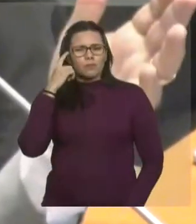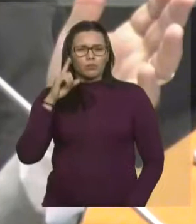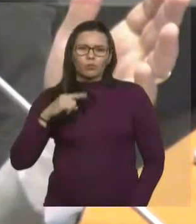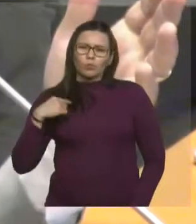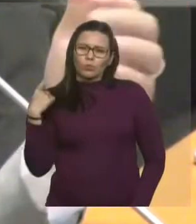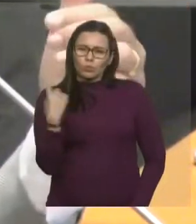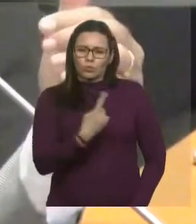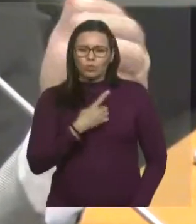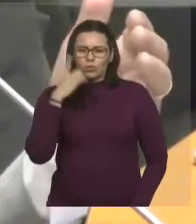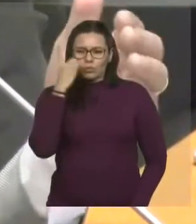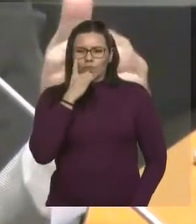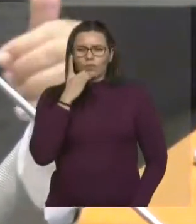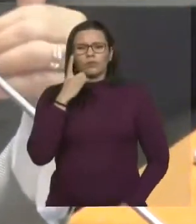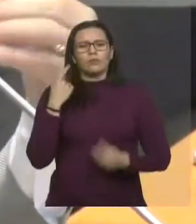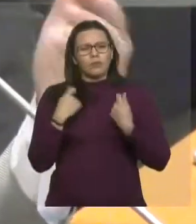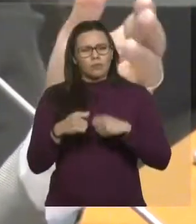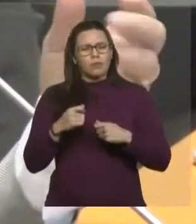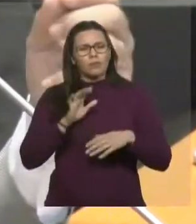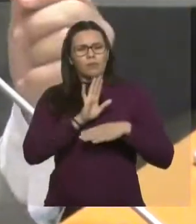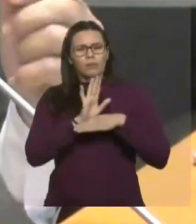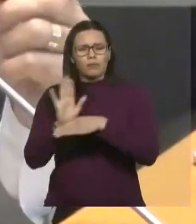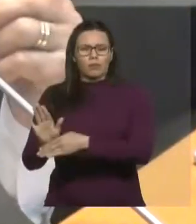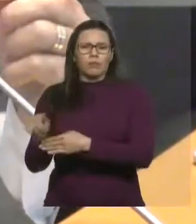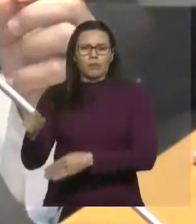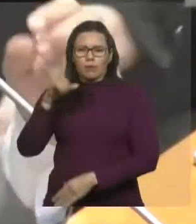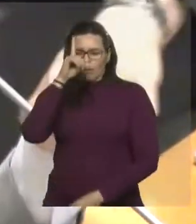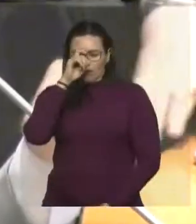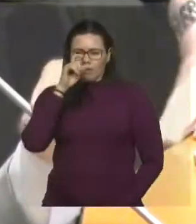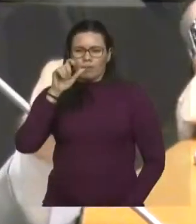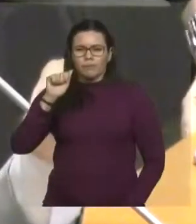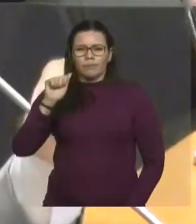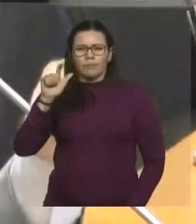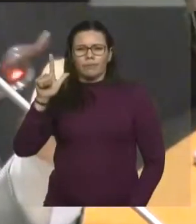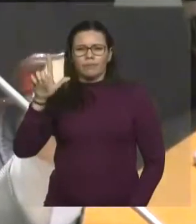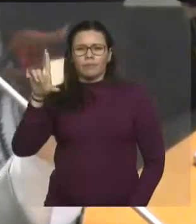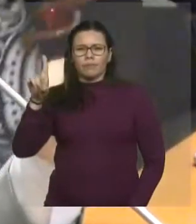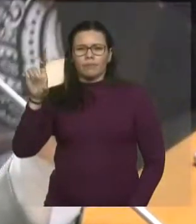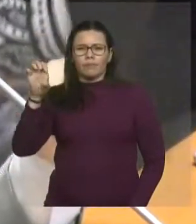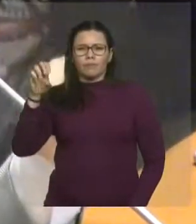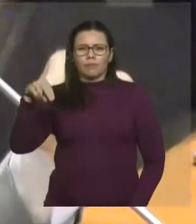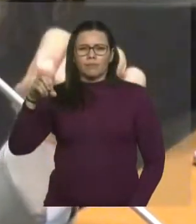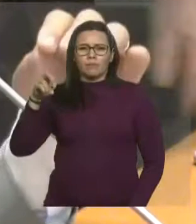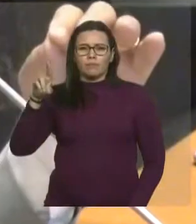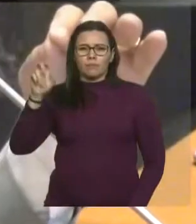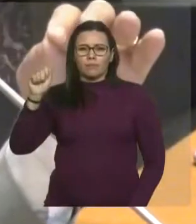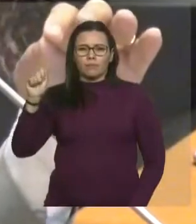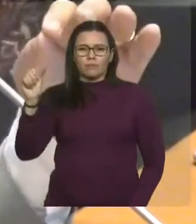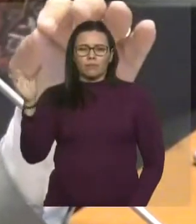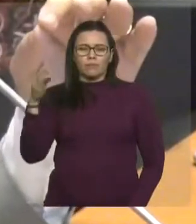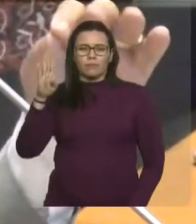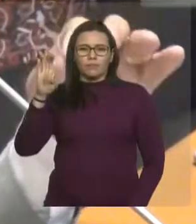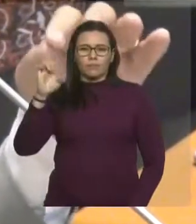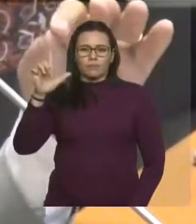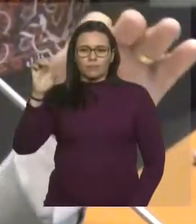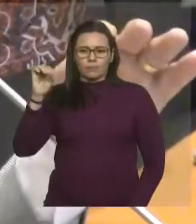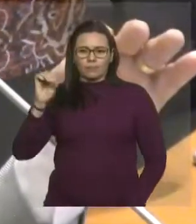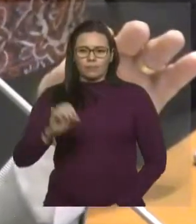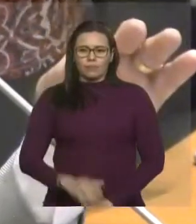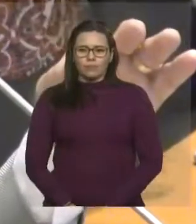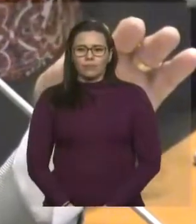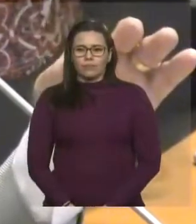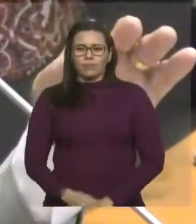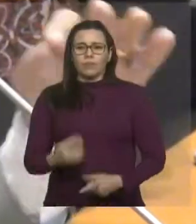ajudar esse hospital, essa instituição, esse nosocômio, que está acima do público e do